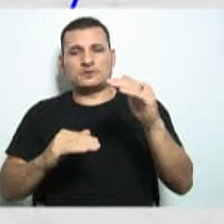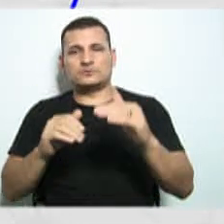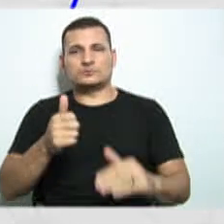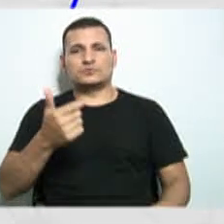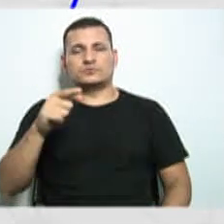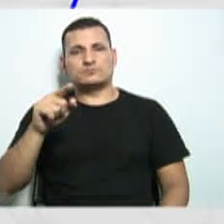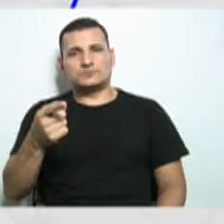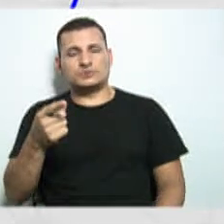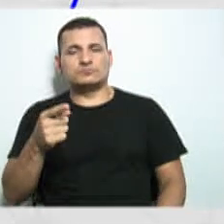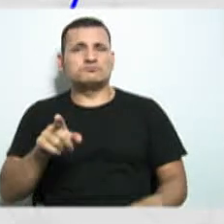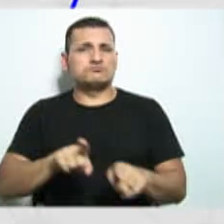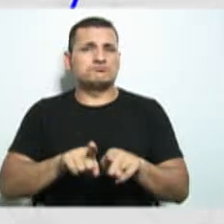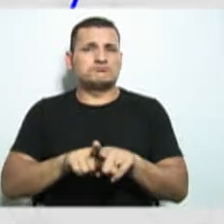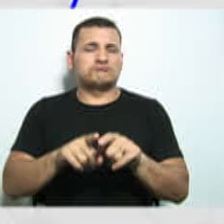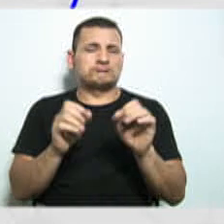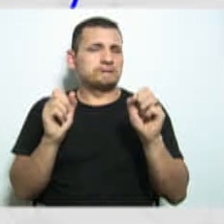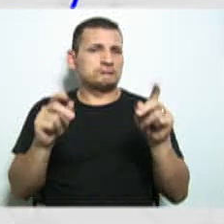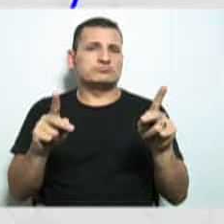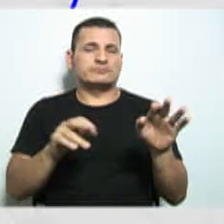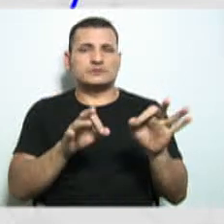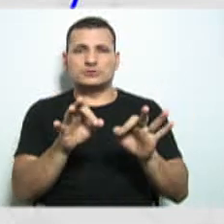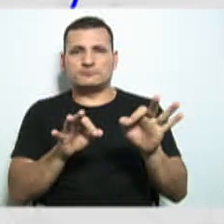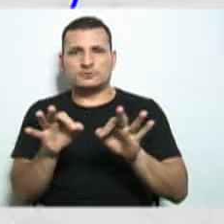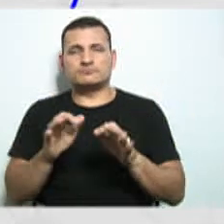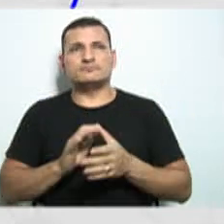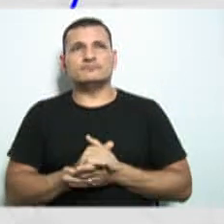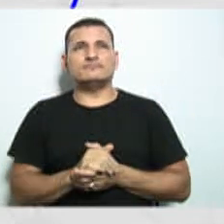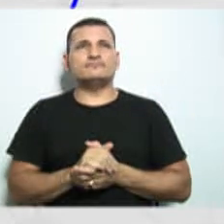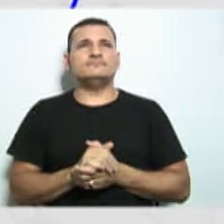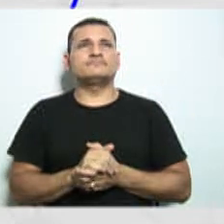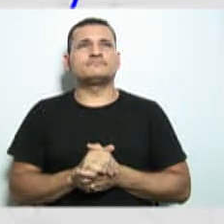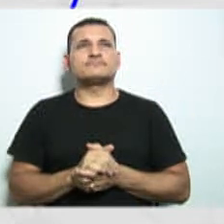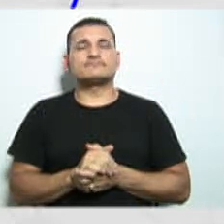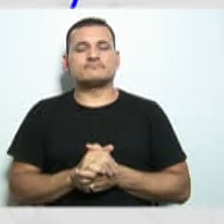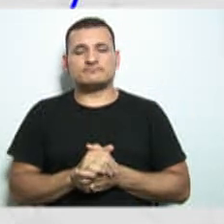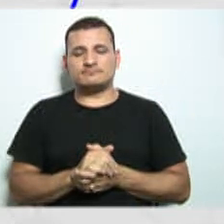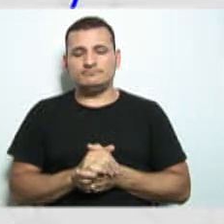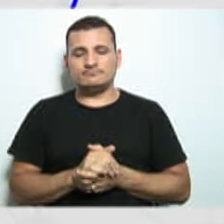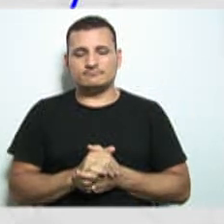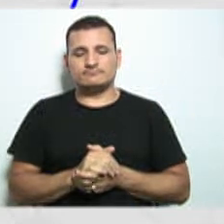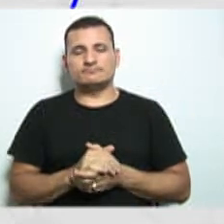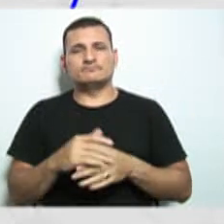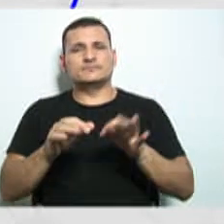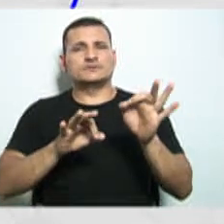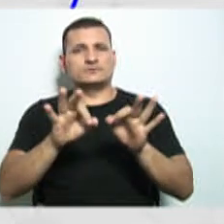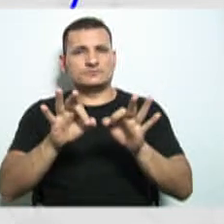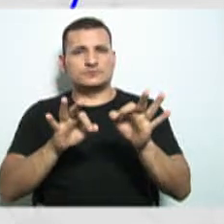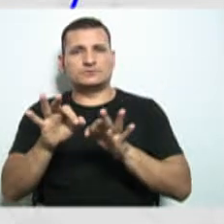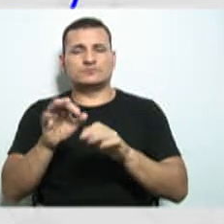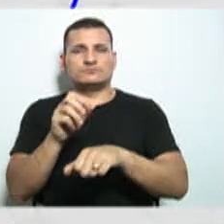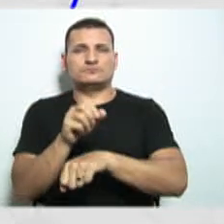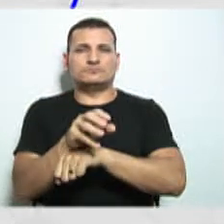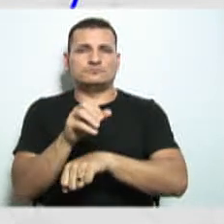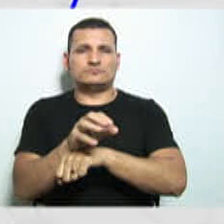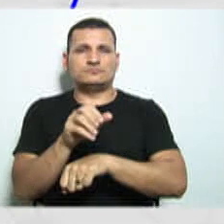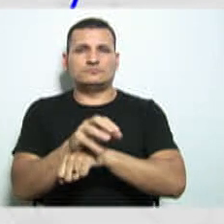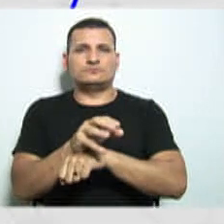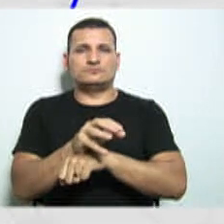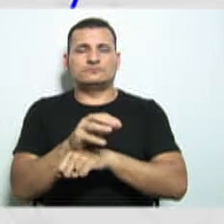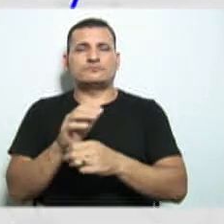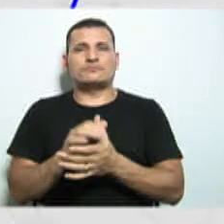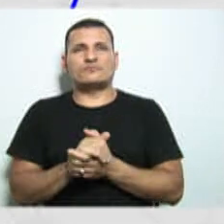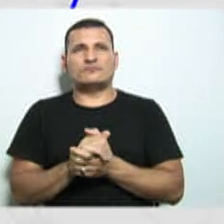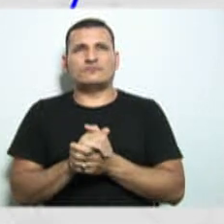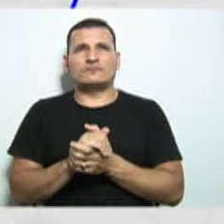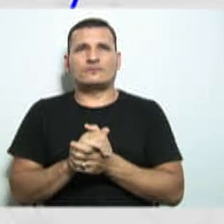eu também vou estar dentro desse planejamento. O que mais? Falamos do planejamento orientado para o exterior, meu